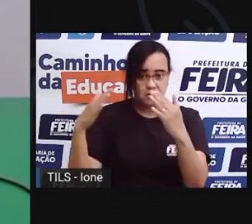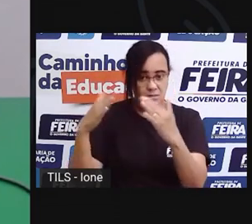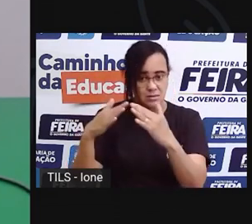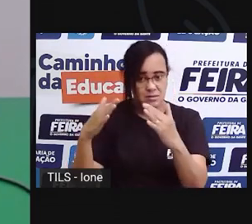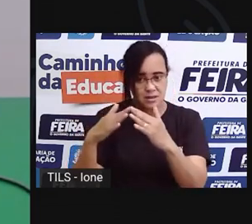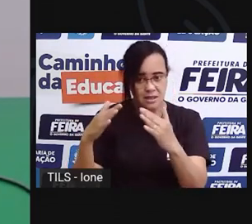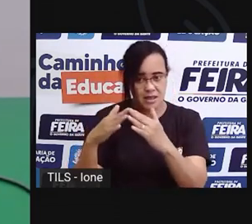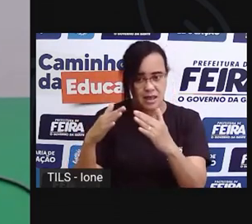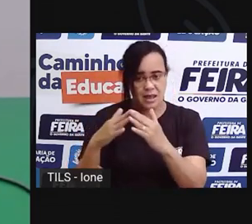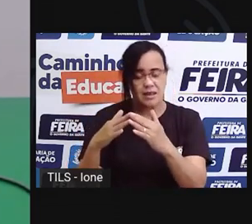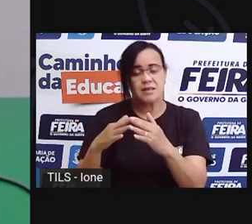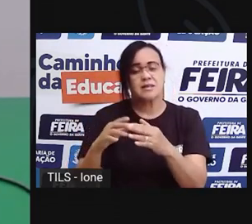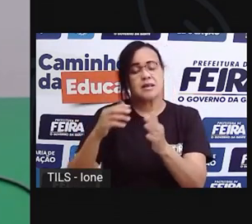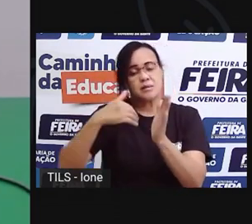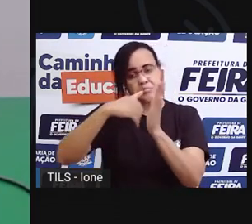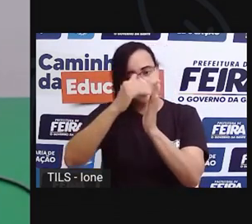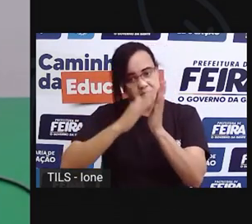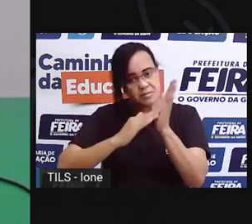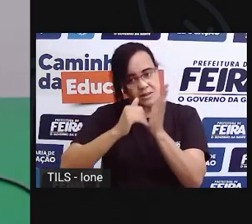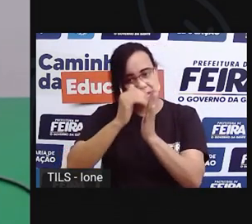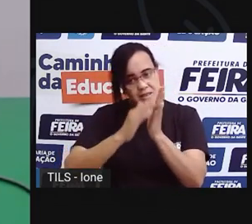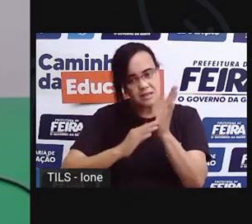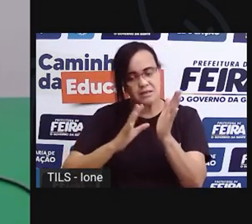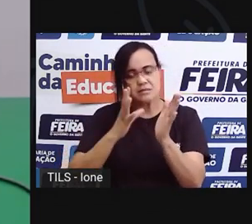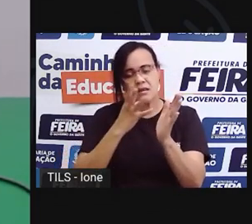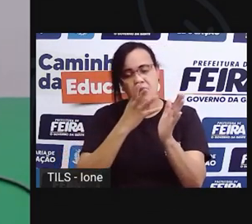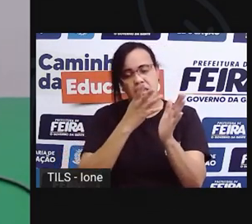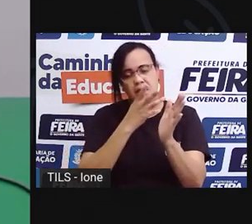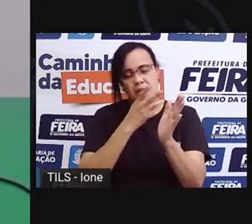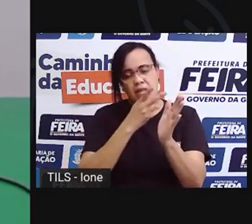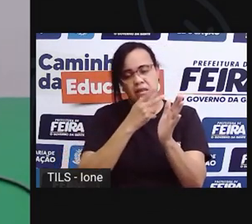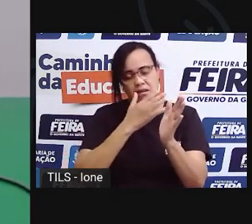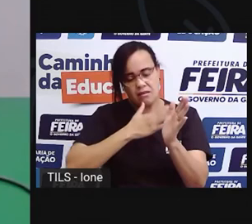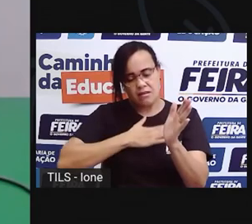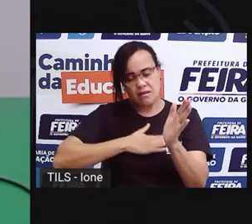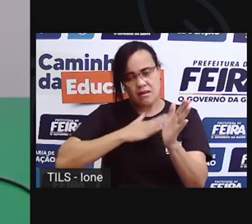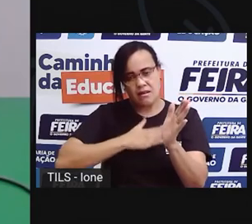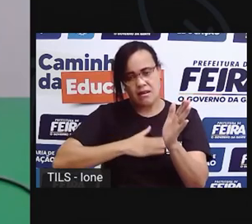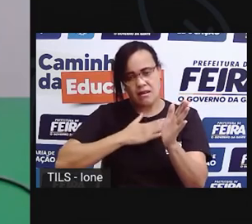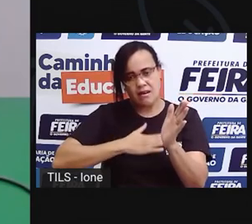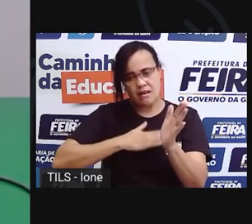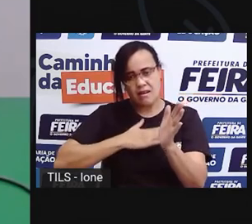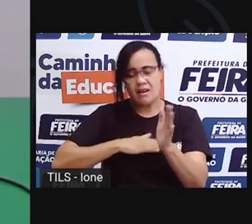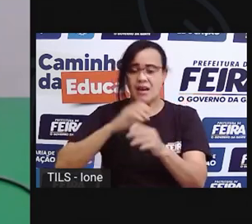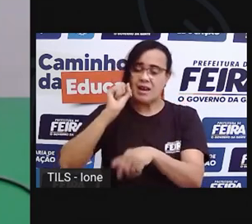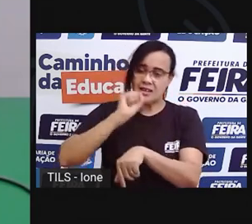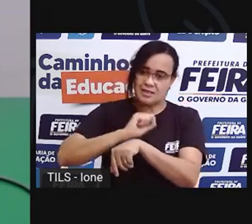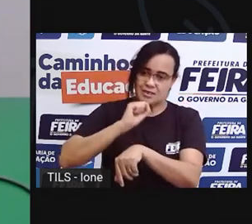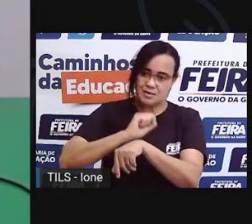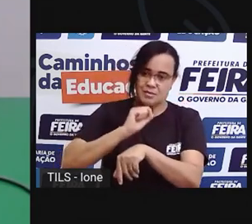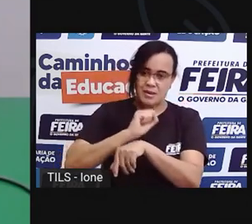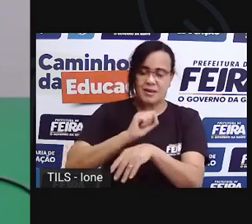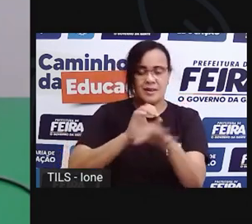espera secar, vai fazendo com bastante calma, para ficar bem arrumadinho.